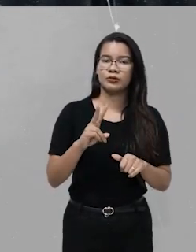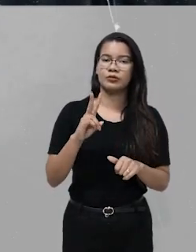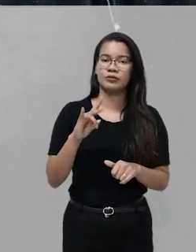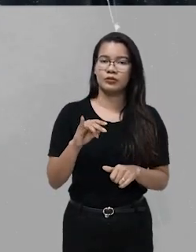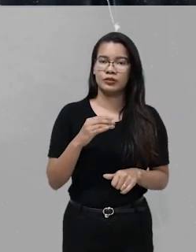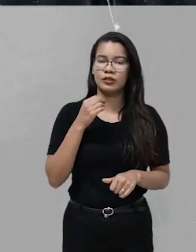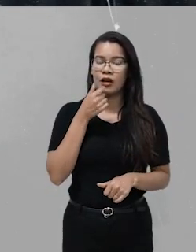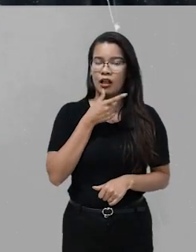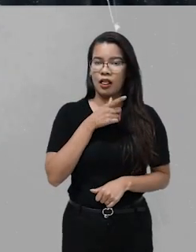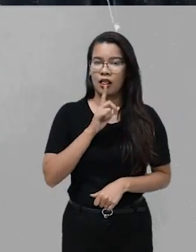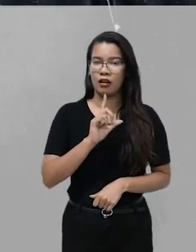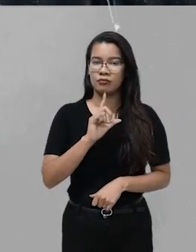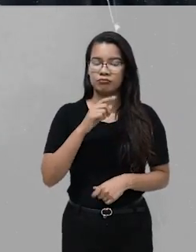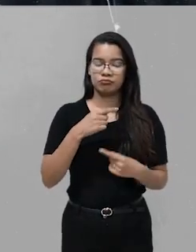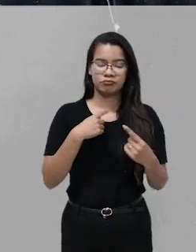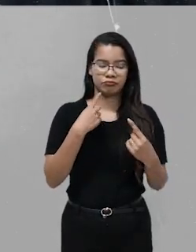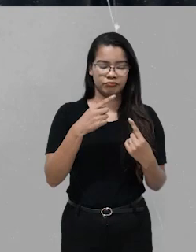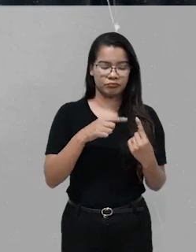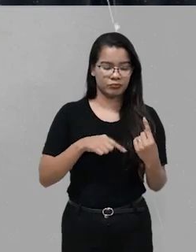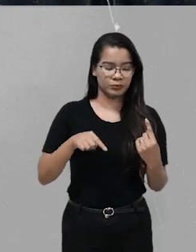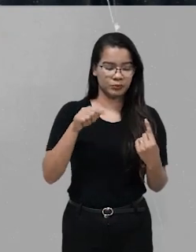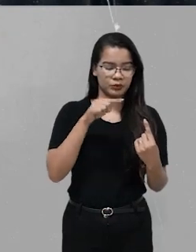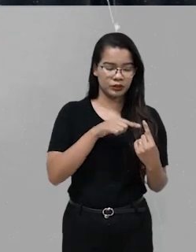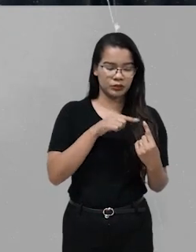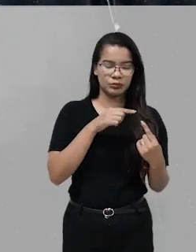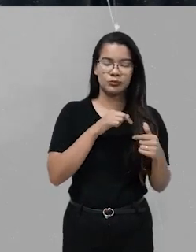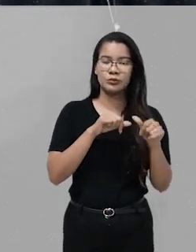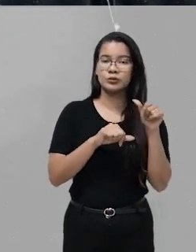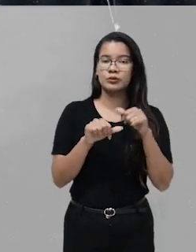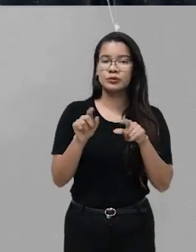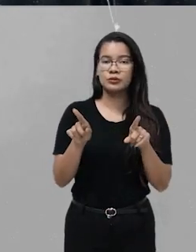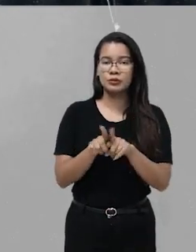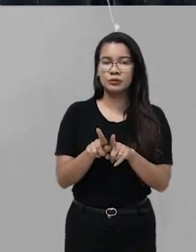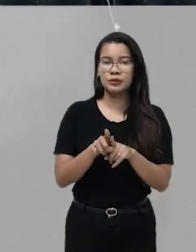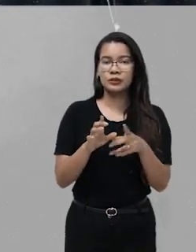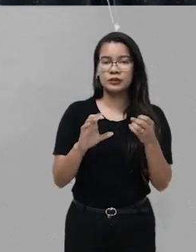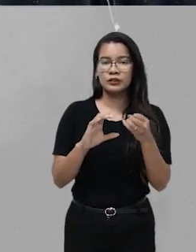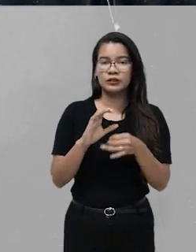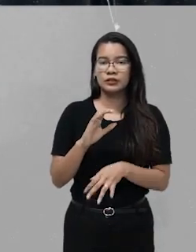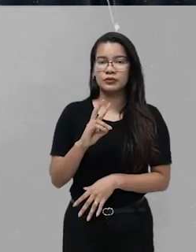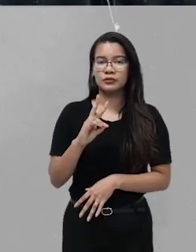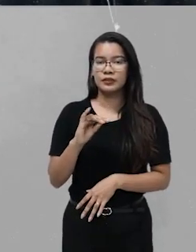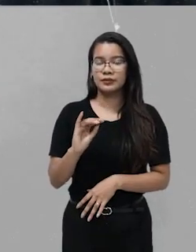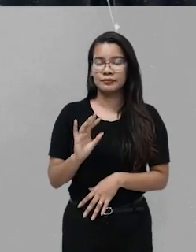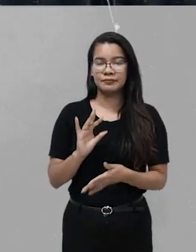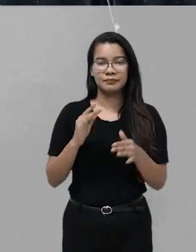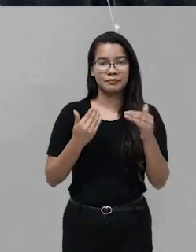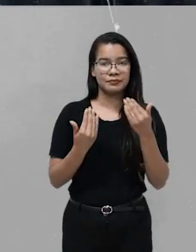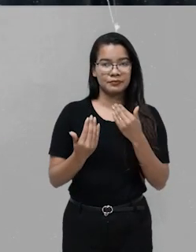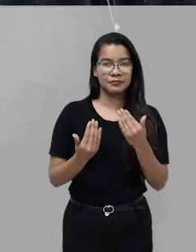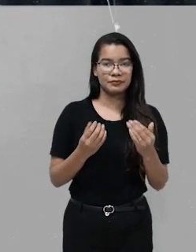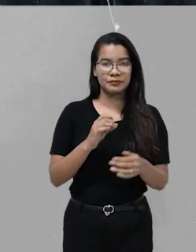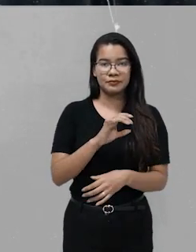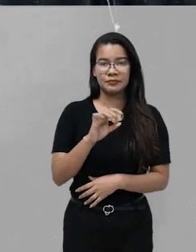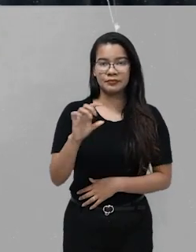essa evolução, ok? Então as características vão depender de cada uma da situação, tá bom?